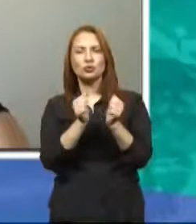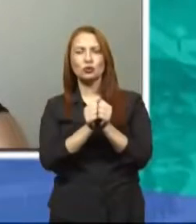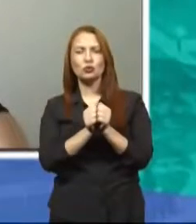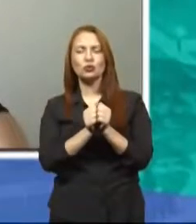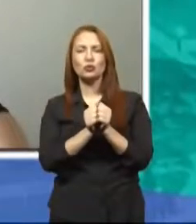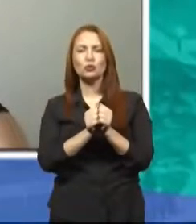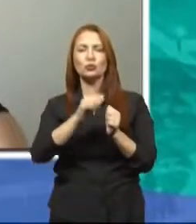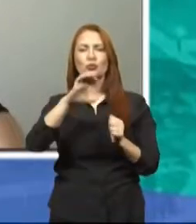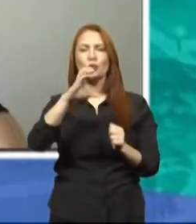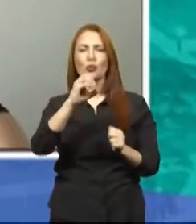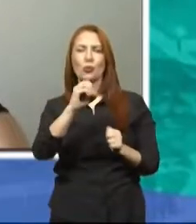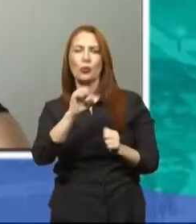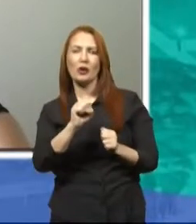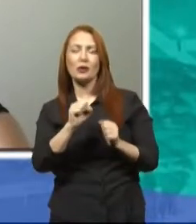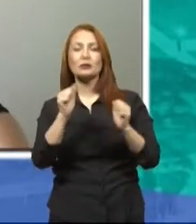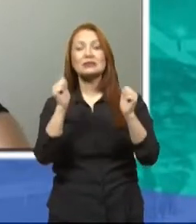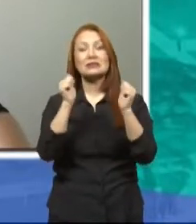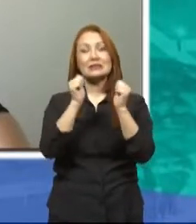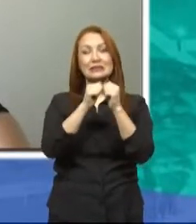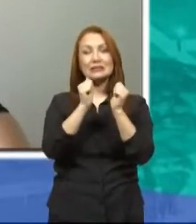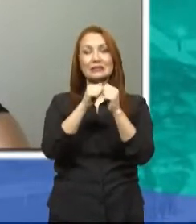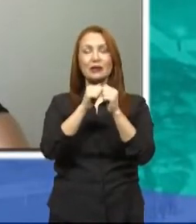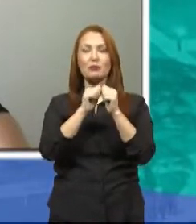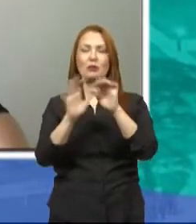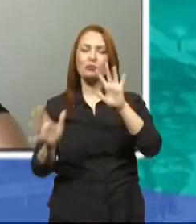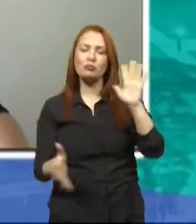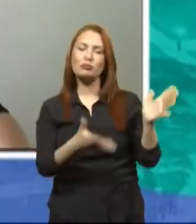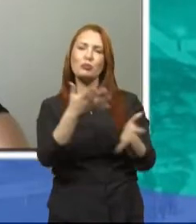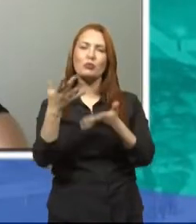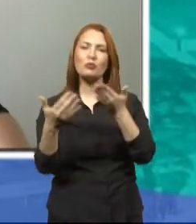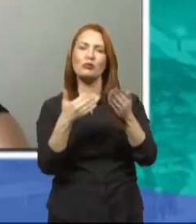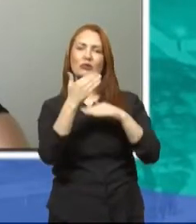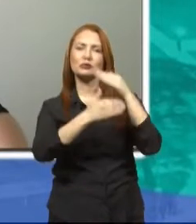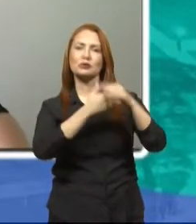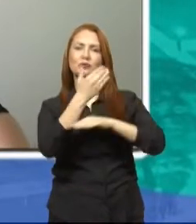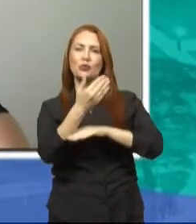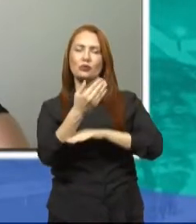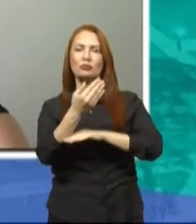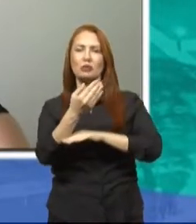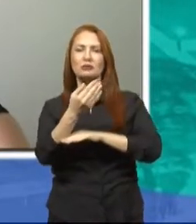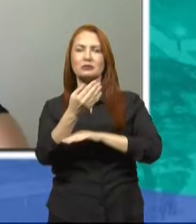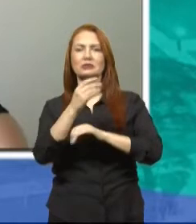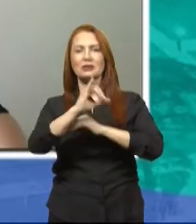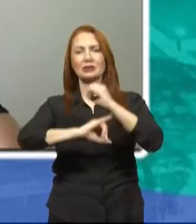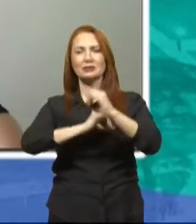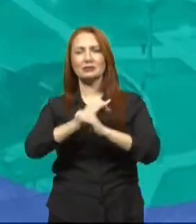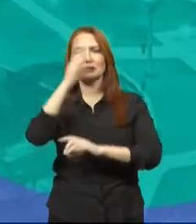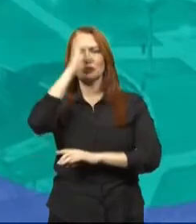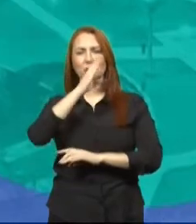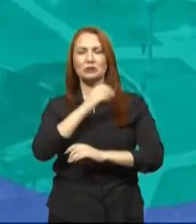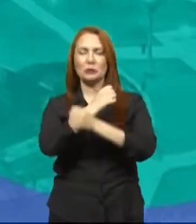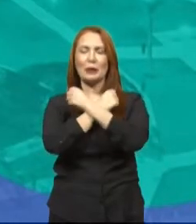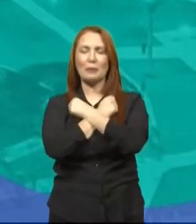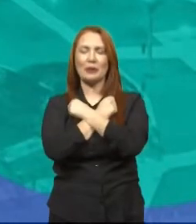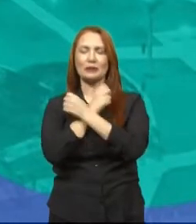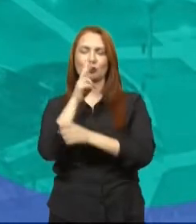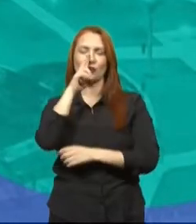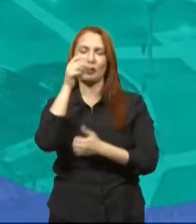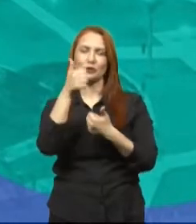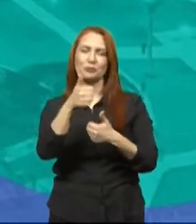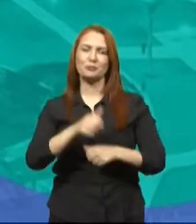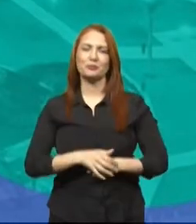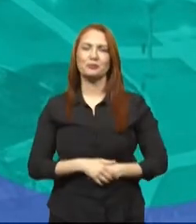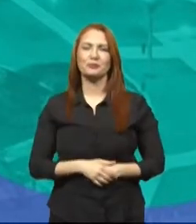ecossistema de inovação nacional, aí, promovendo aí o avanço da internet do Brasil. Viu? Forte abraço para todo mundo. Muito